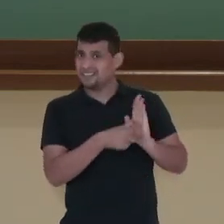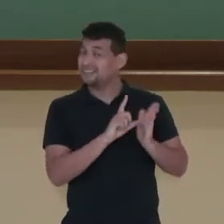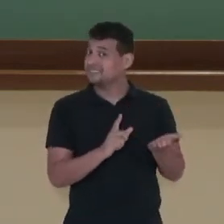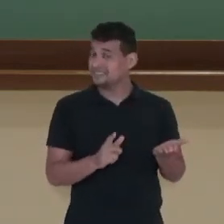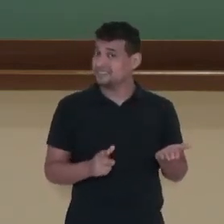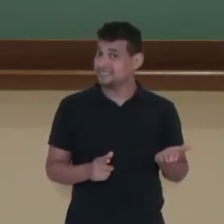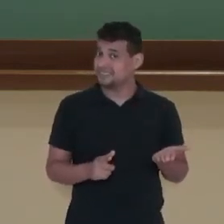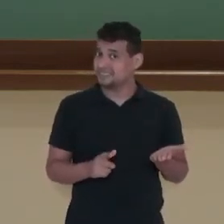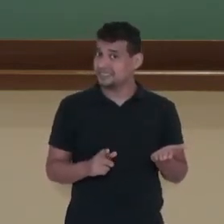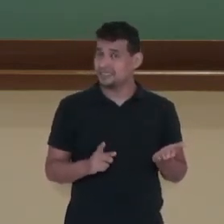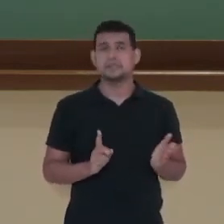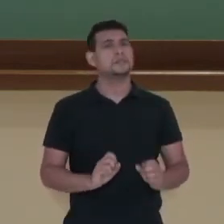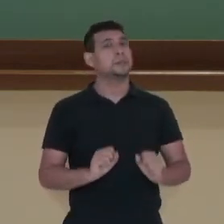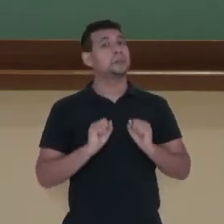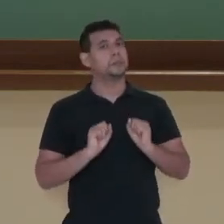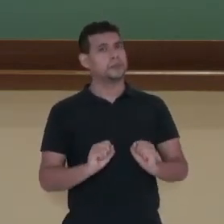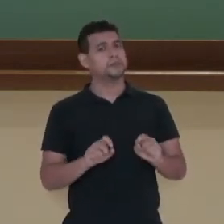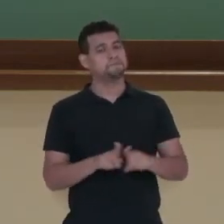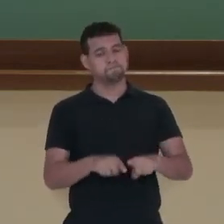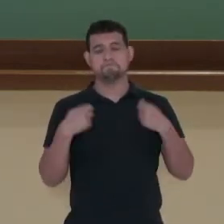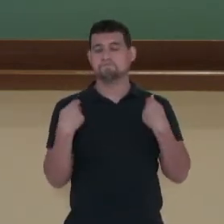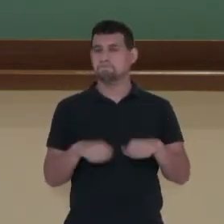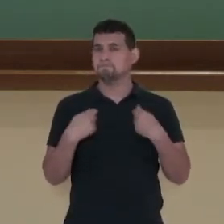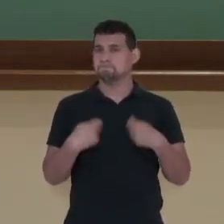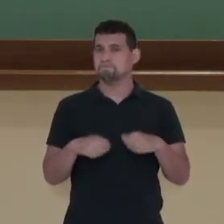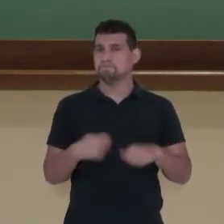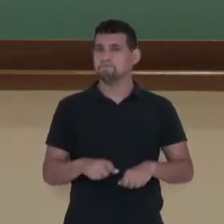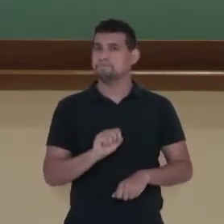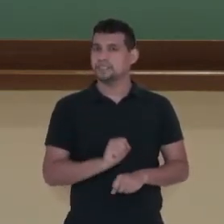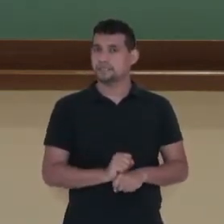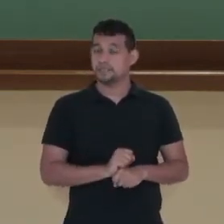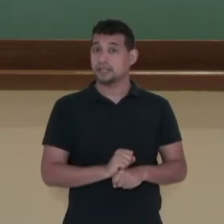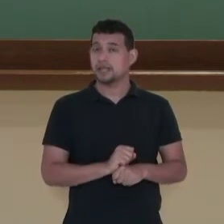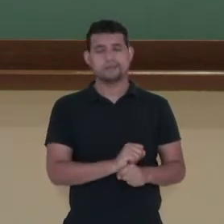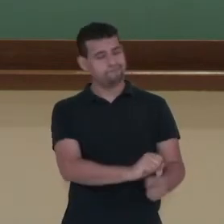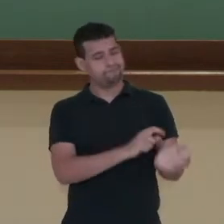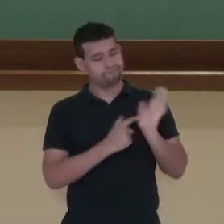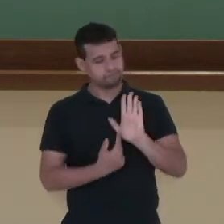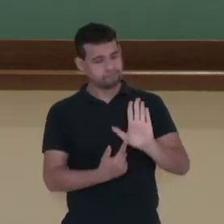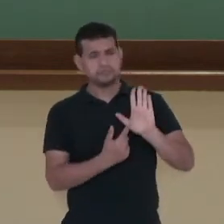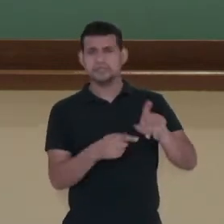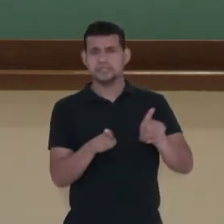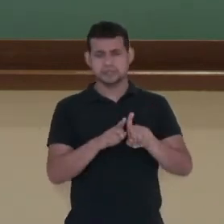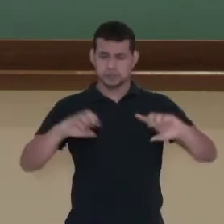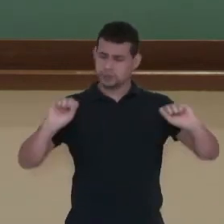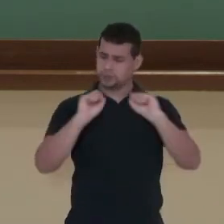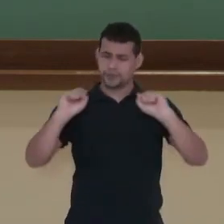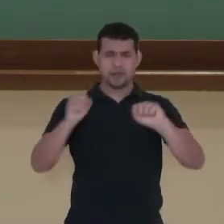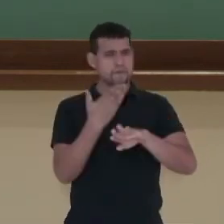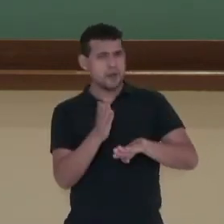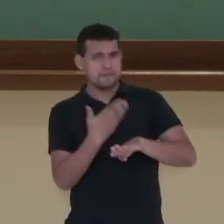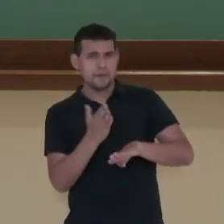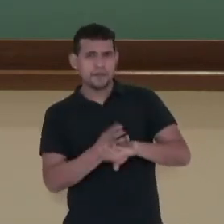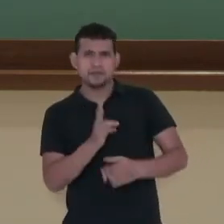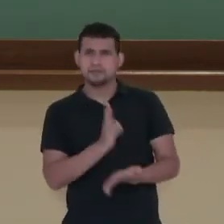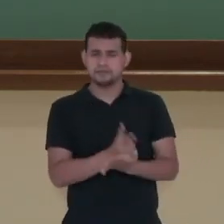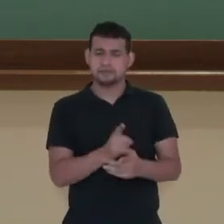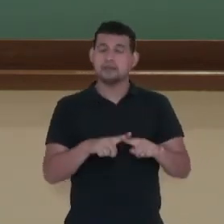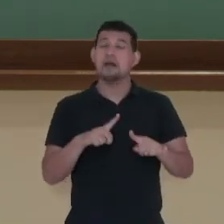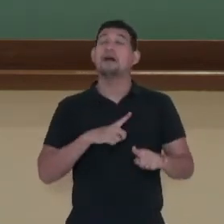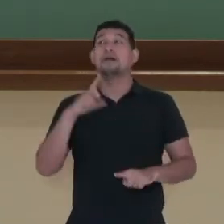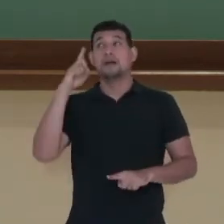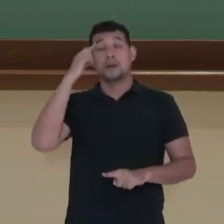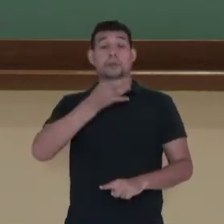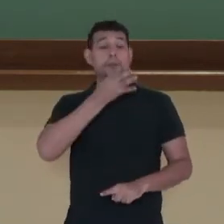nós podemos e devemos nos expor a esses esportes, praticar para termos